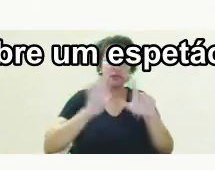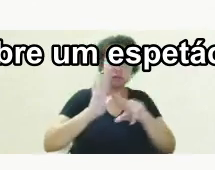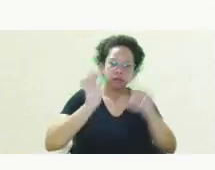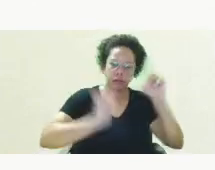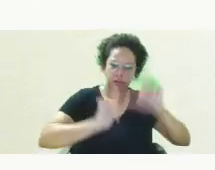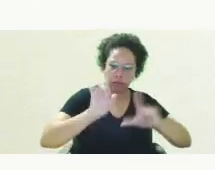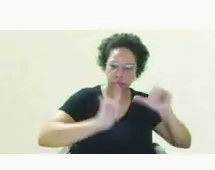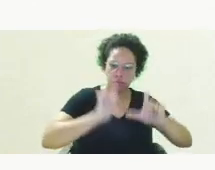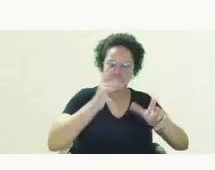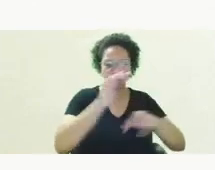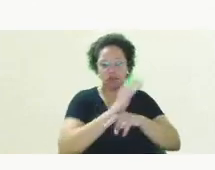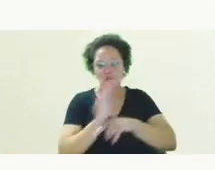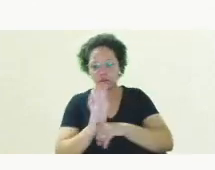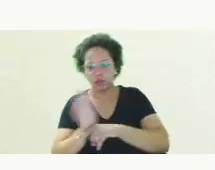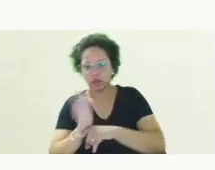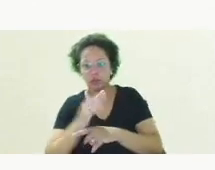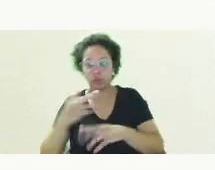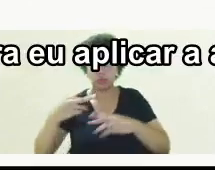for, tá bom?